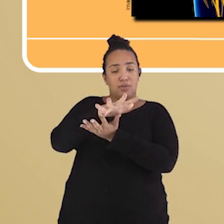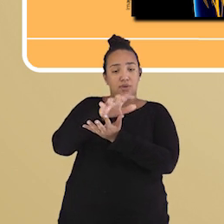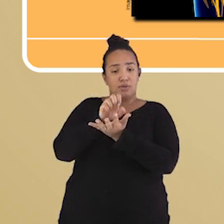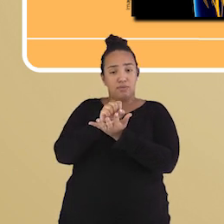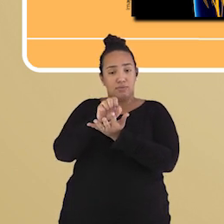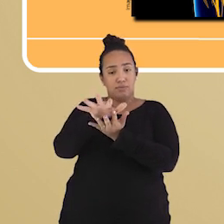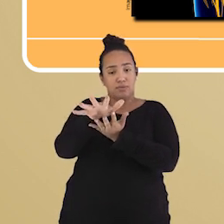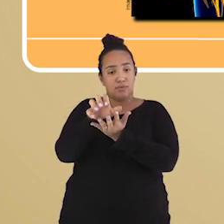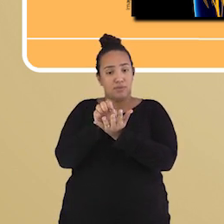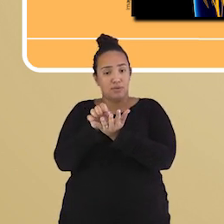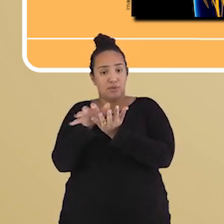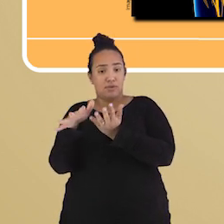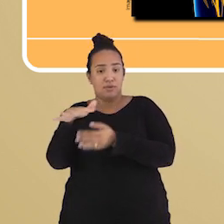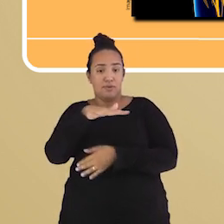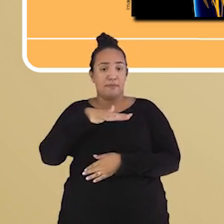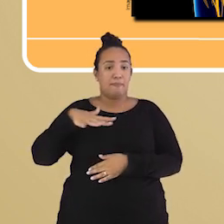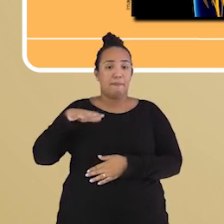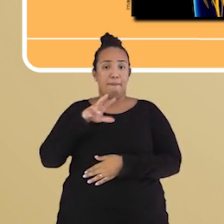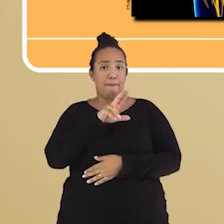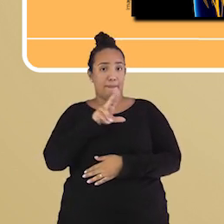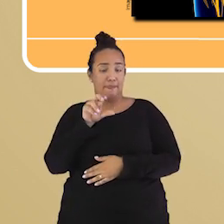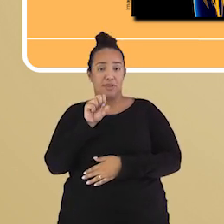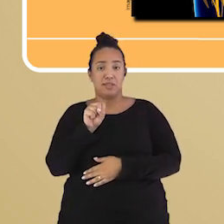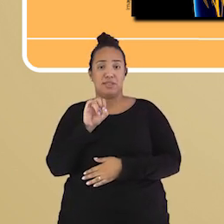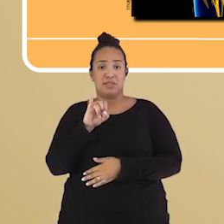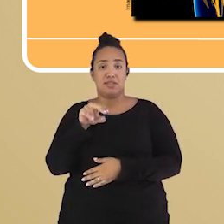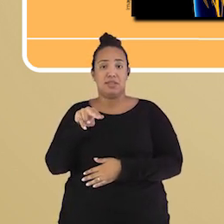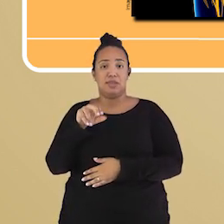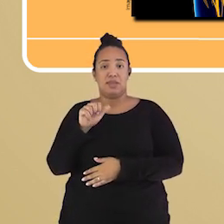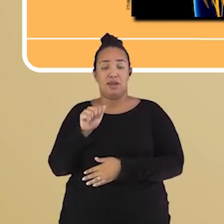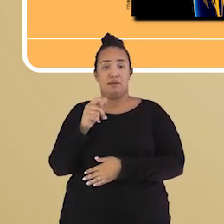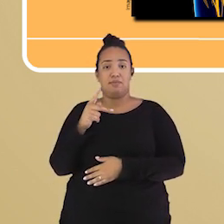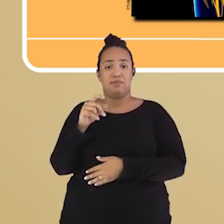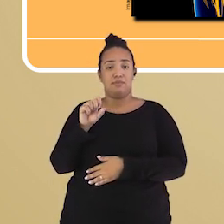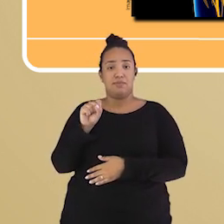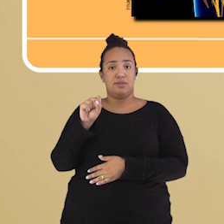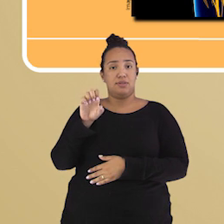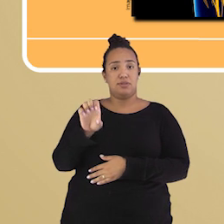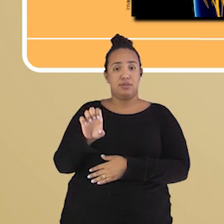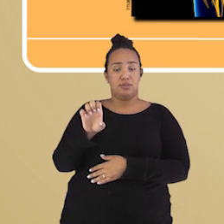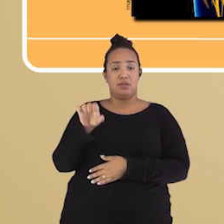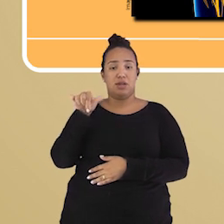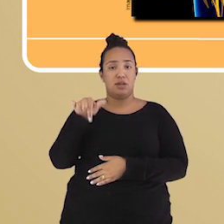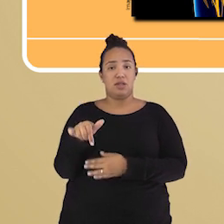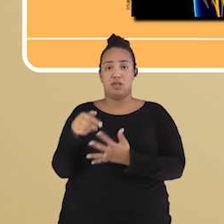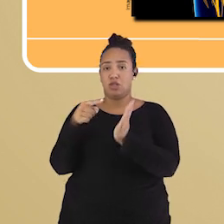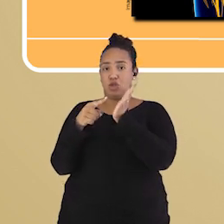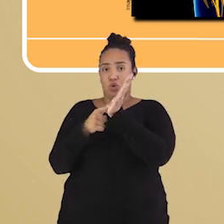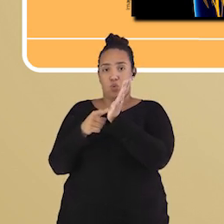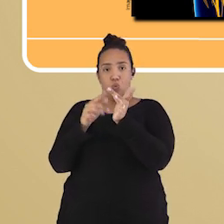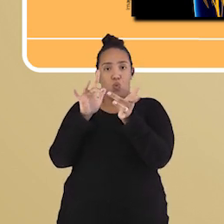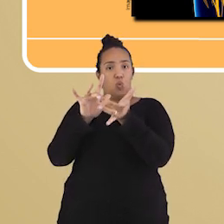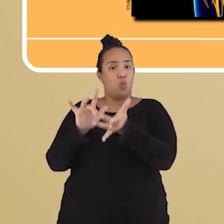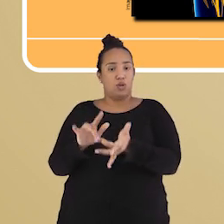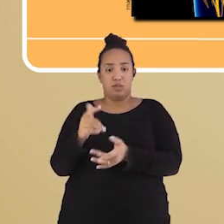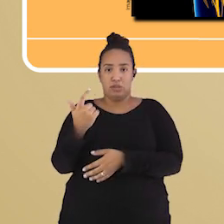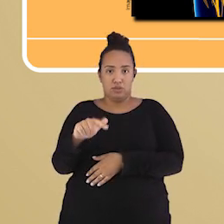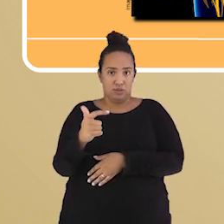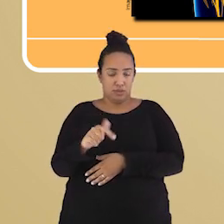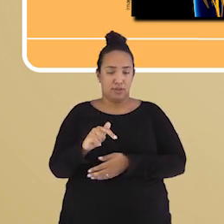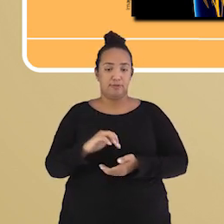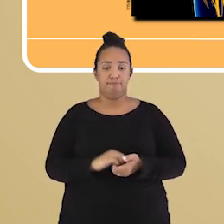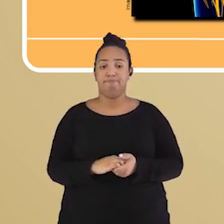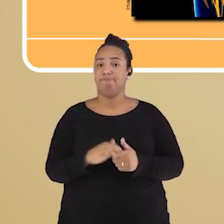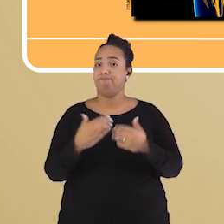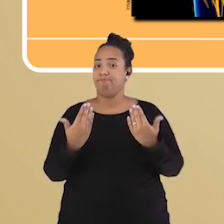ramificações por uma região chamada sinapse, onde não há o contato entre os neurônios. Quando o impulso